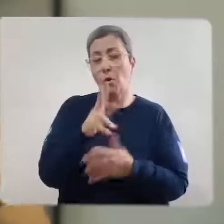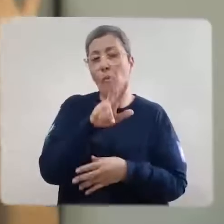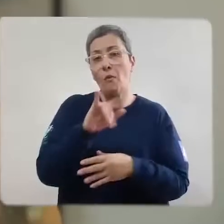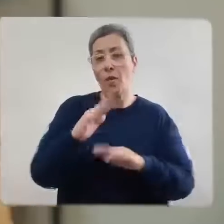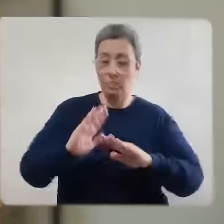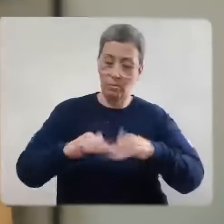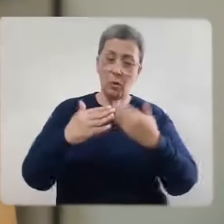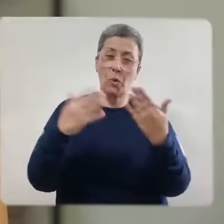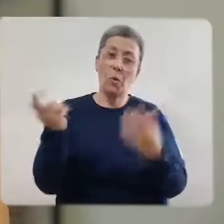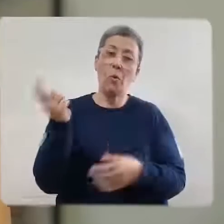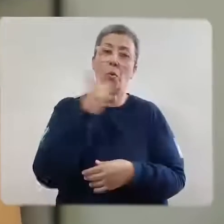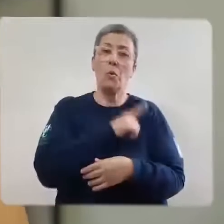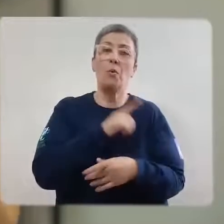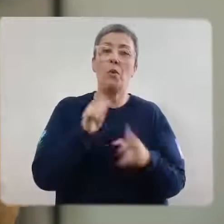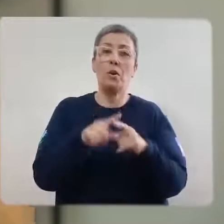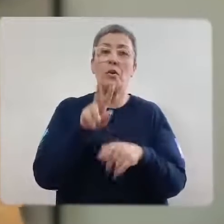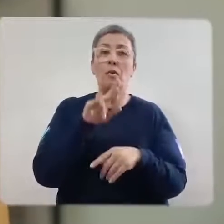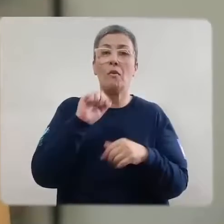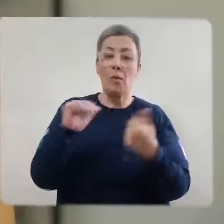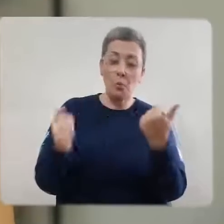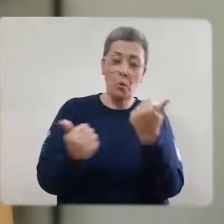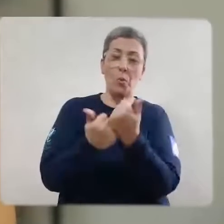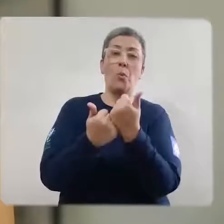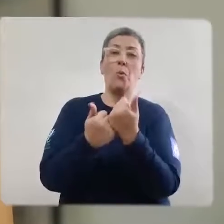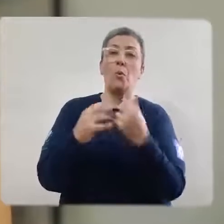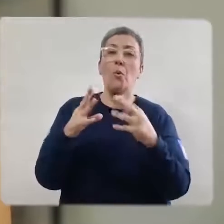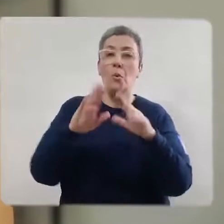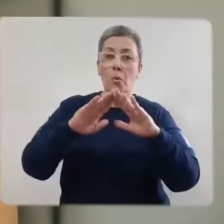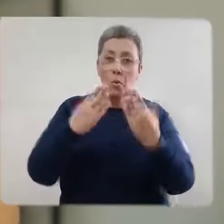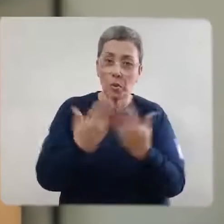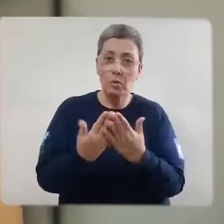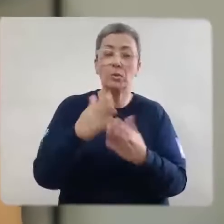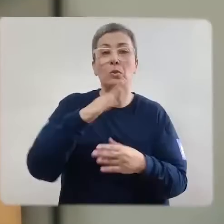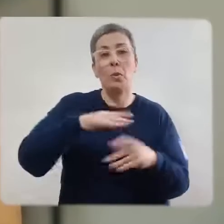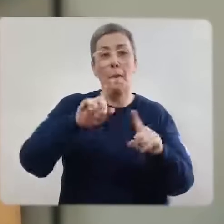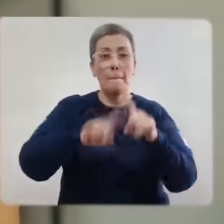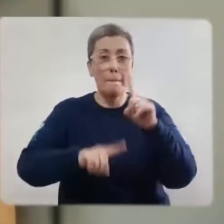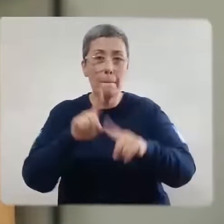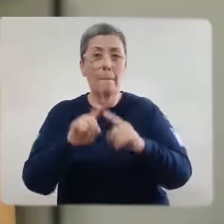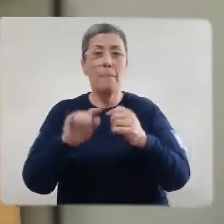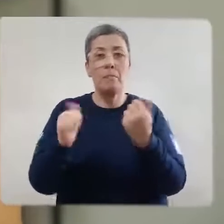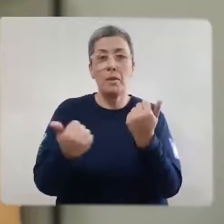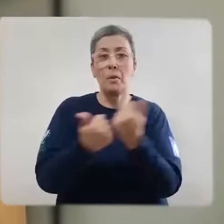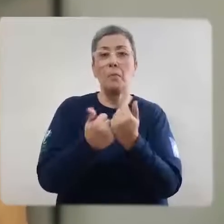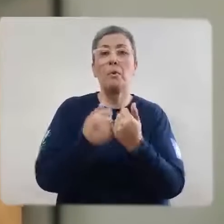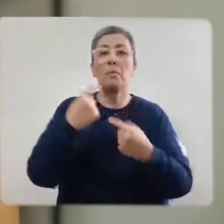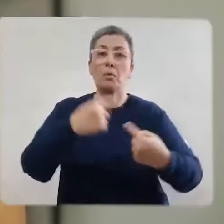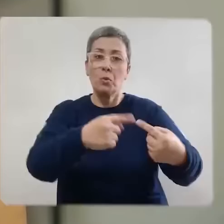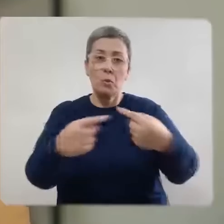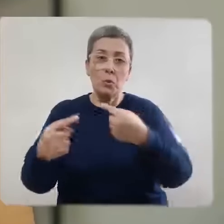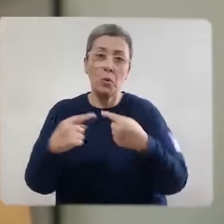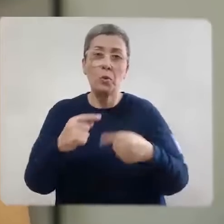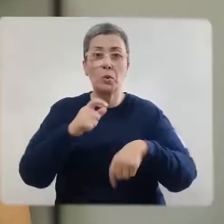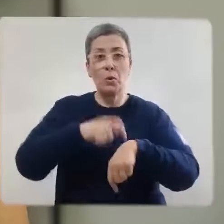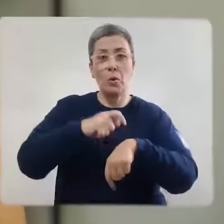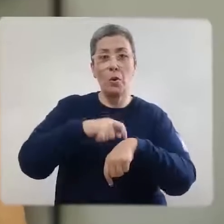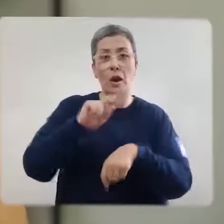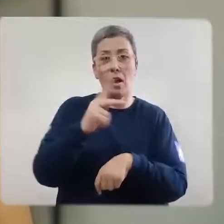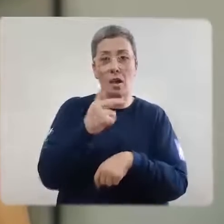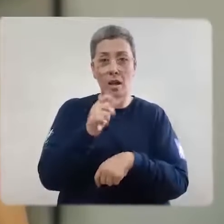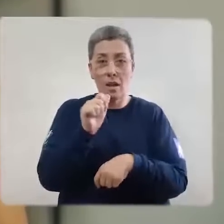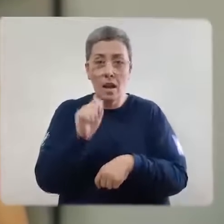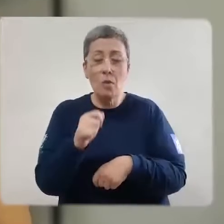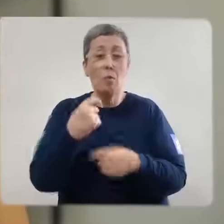será bem produtivo, e vai subsidiar a escola com material de apoio para as discussões em hora